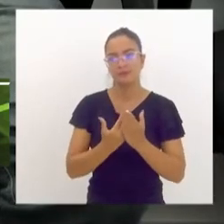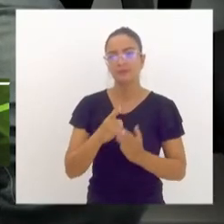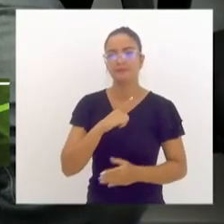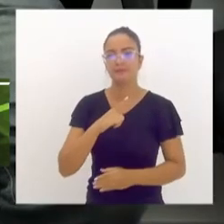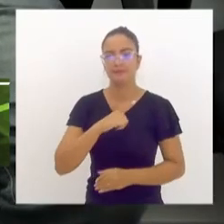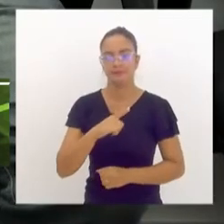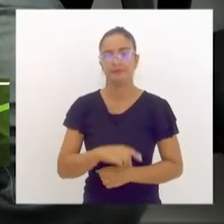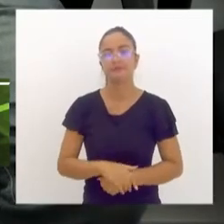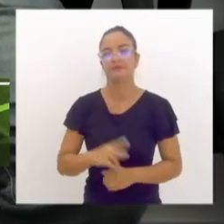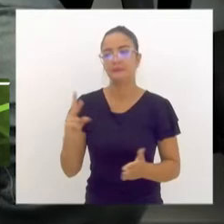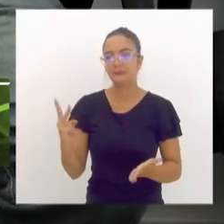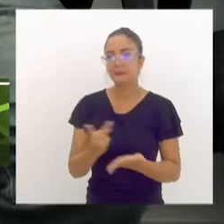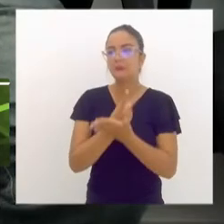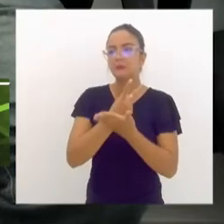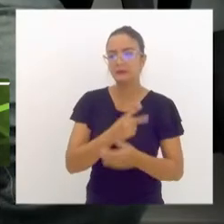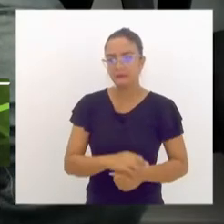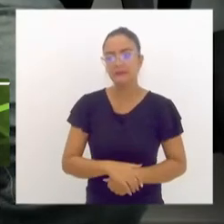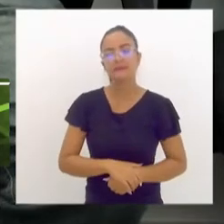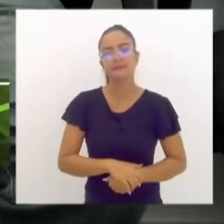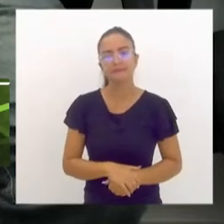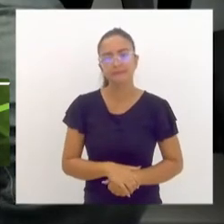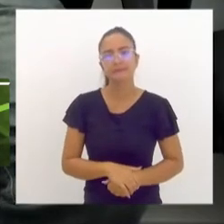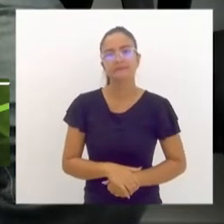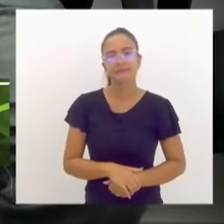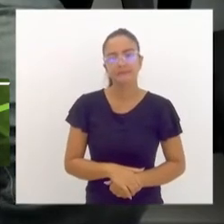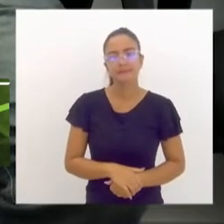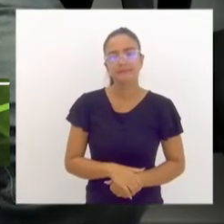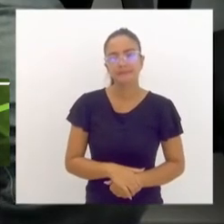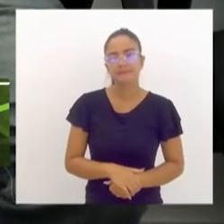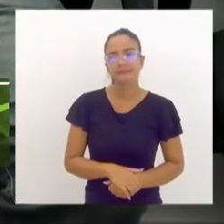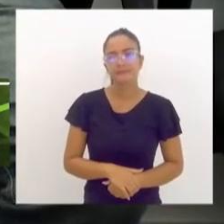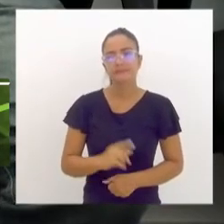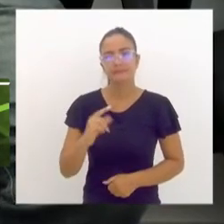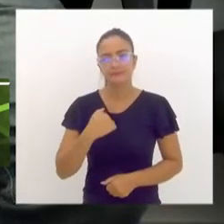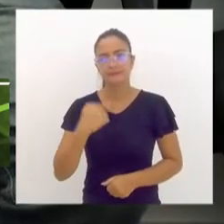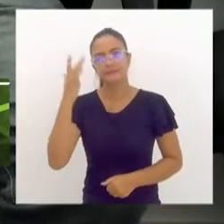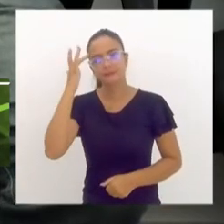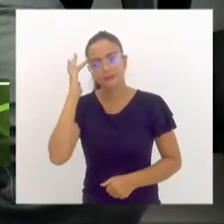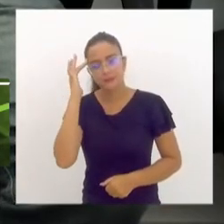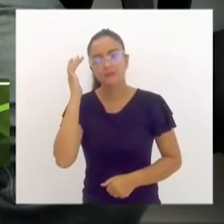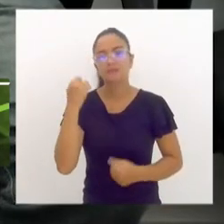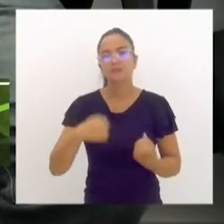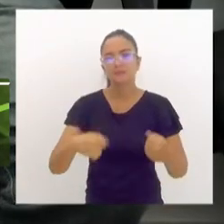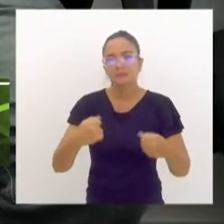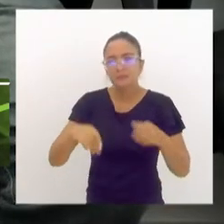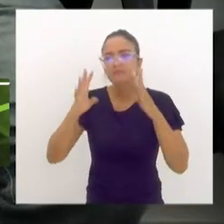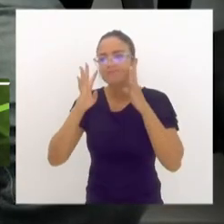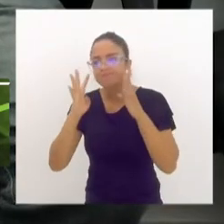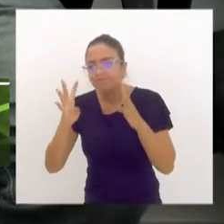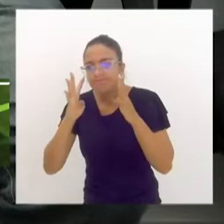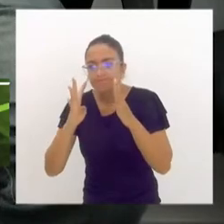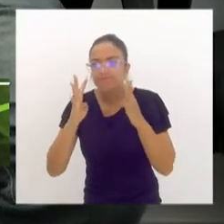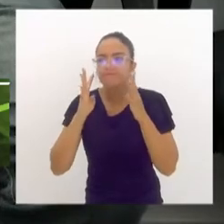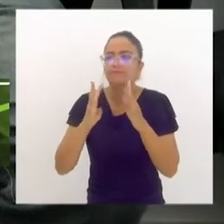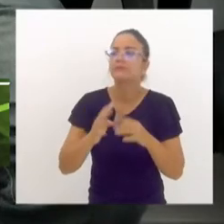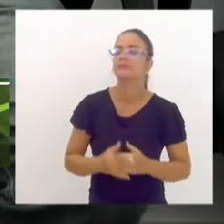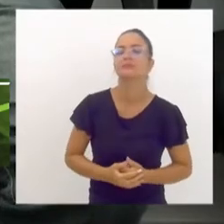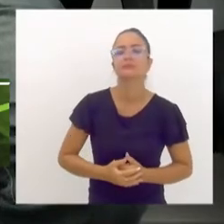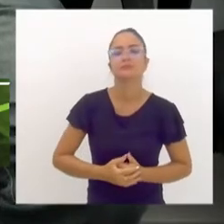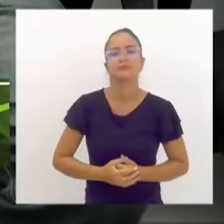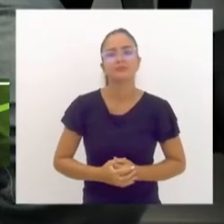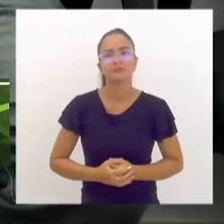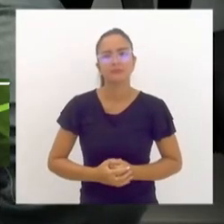dia, acredito que toda uma atenção especial a e